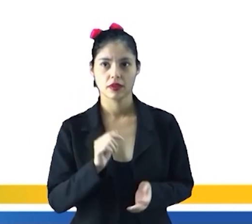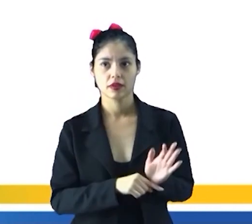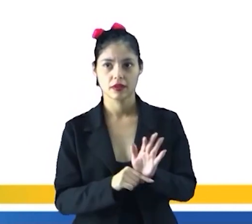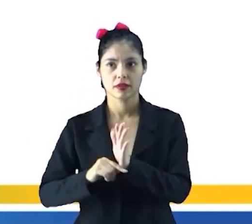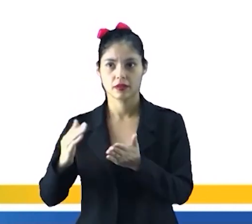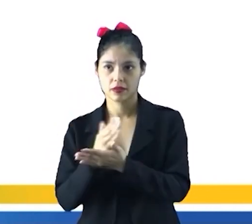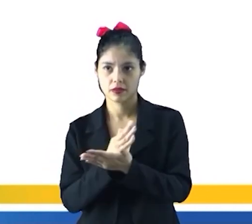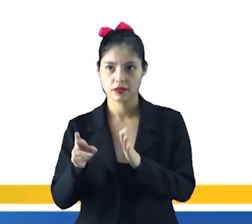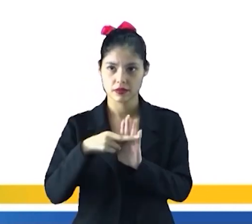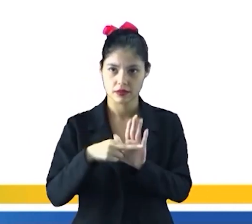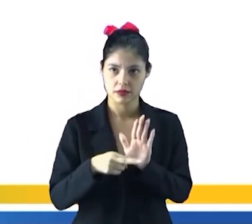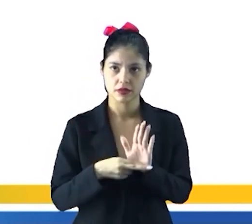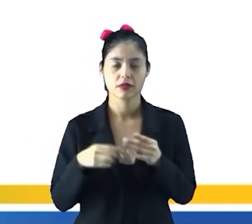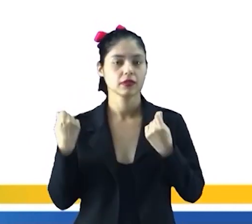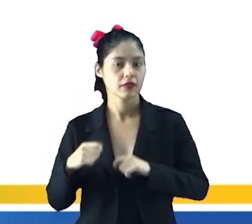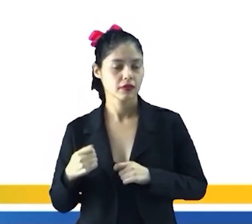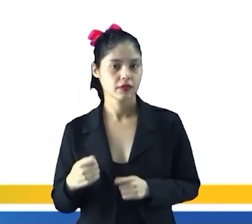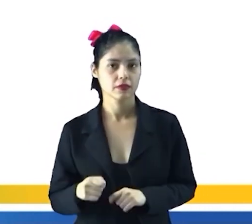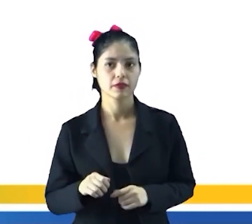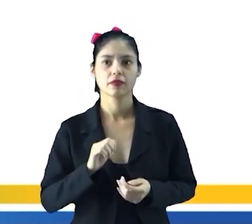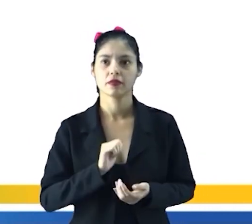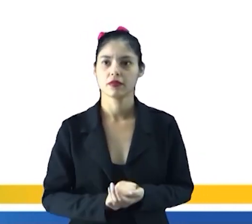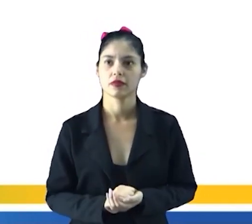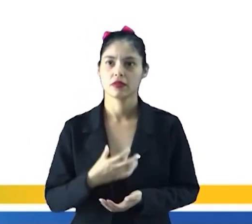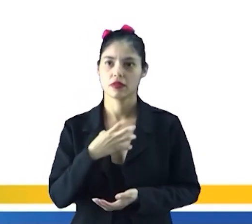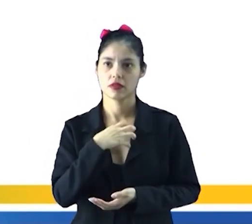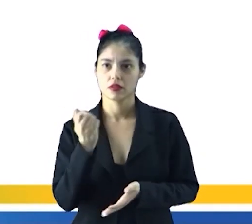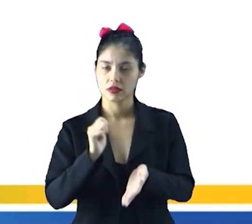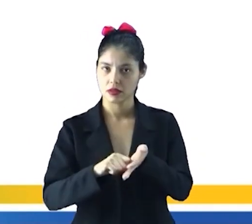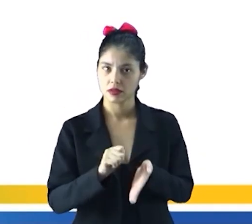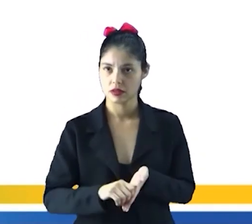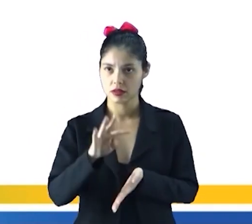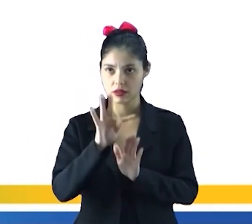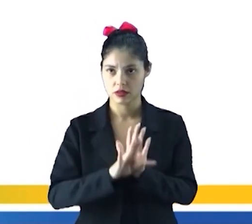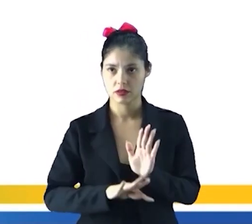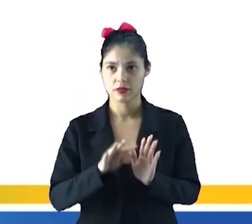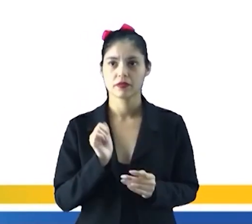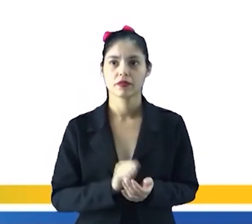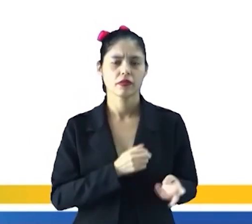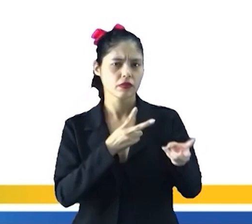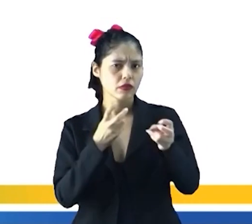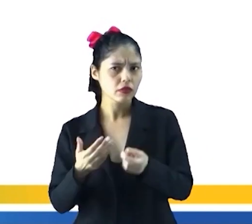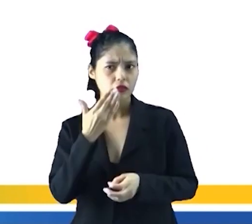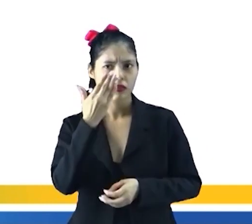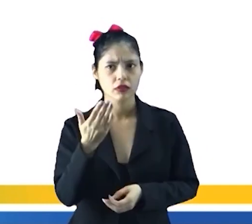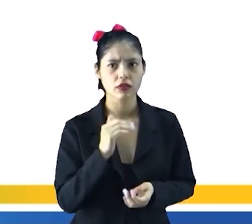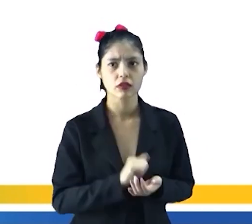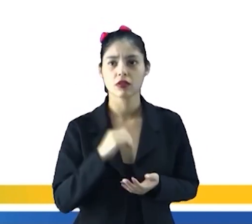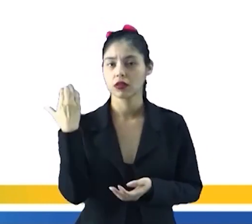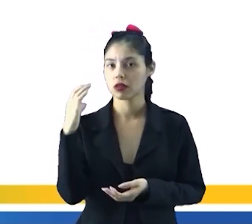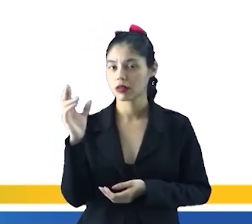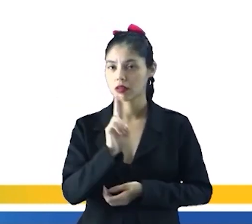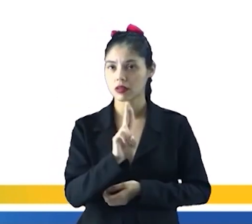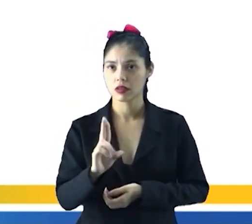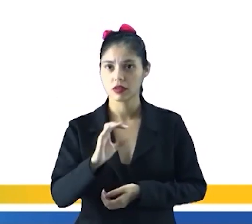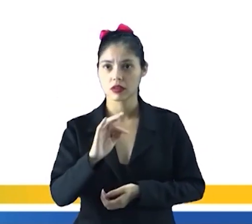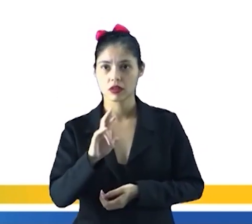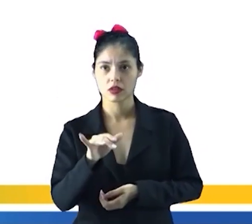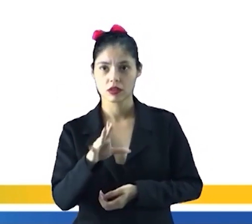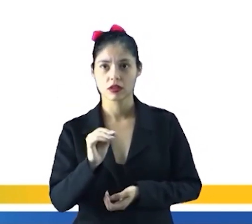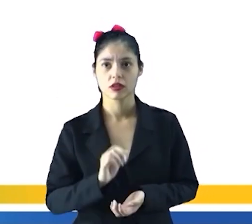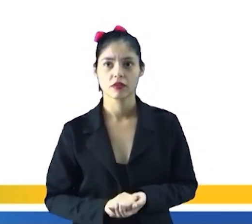científicos apresentam algumas regras que devem ser seguidas no momento da escrita de um texto. Observe a seguir o nome